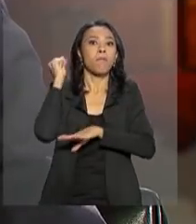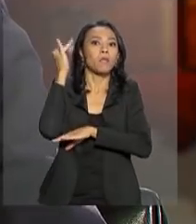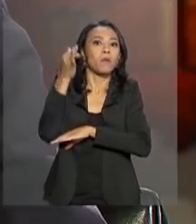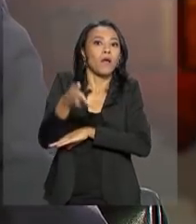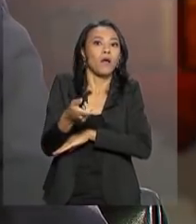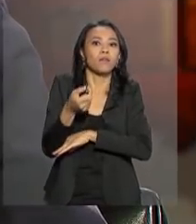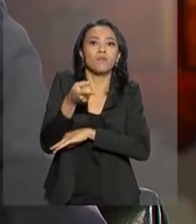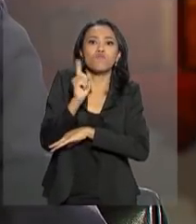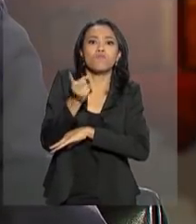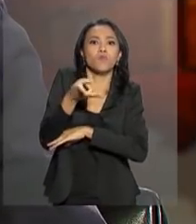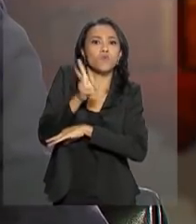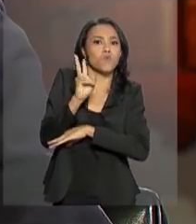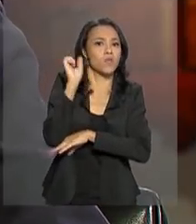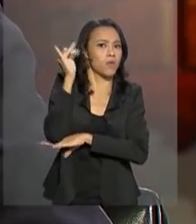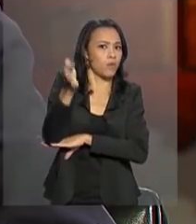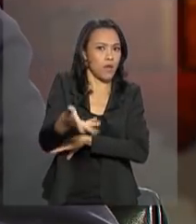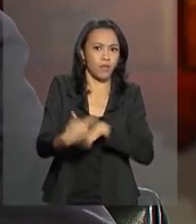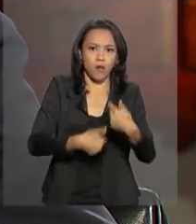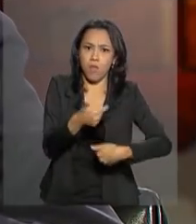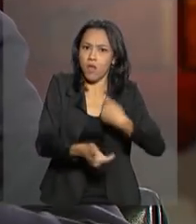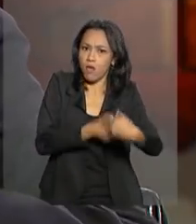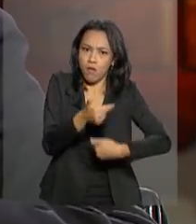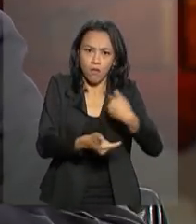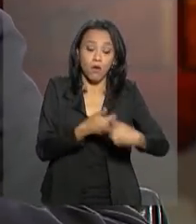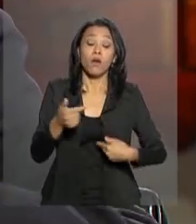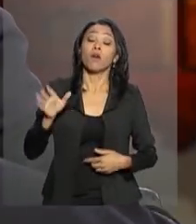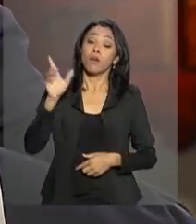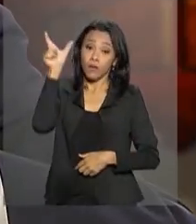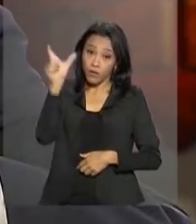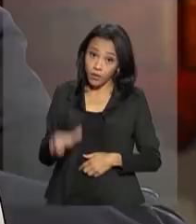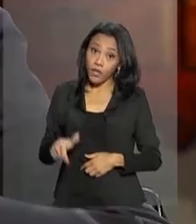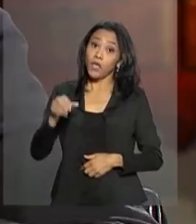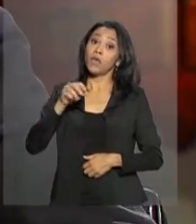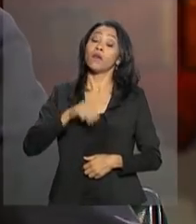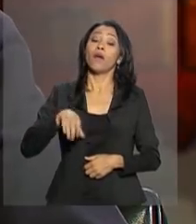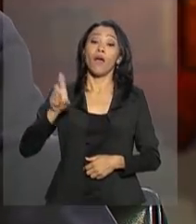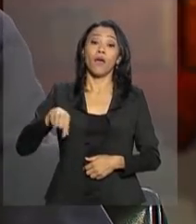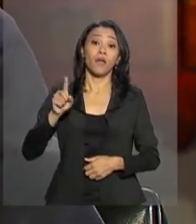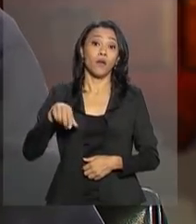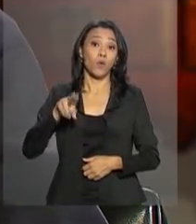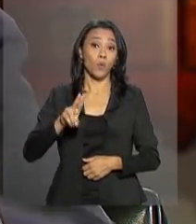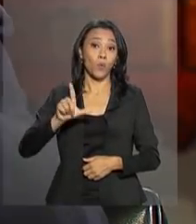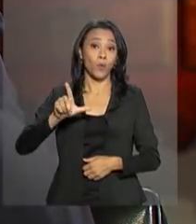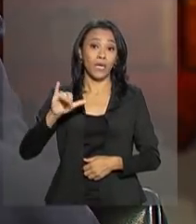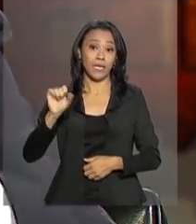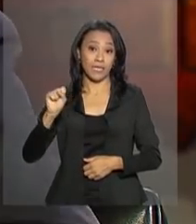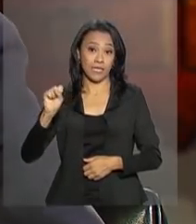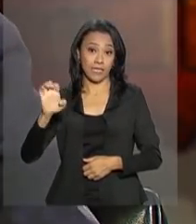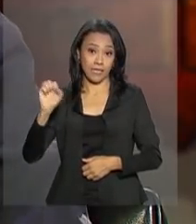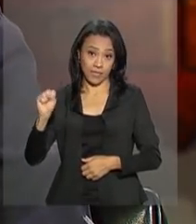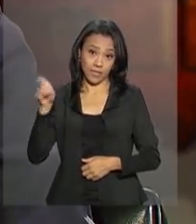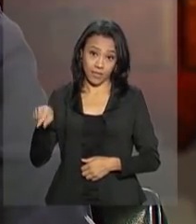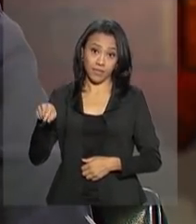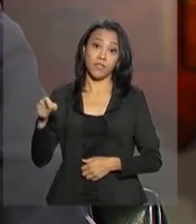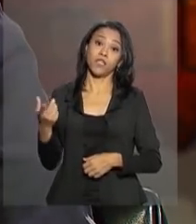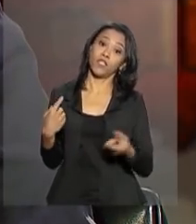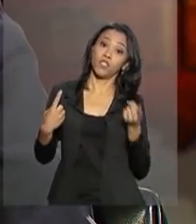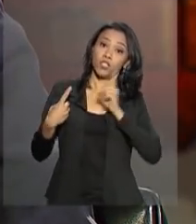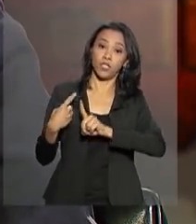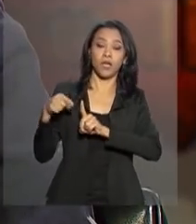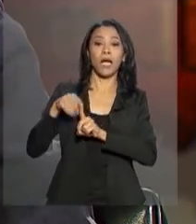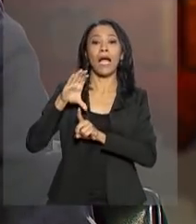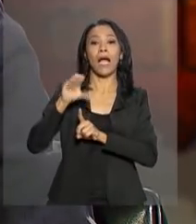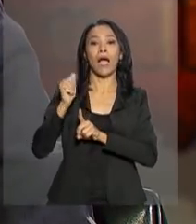2, 3 horas da manhã. E o doutor Ulisses, que comandava a Constituinte, tendo ao seu lado o relator Bernardo Cabral, não